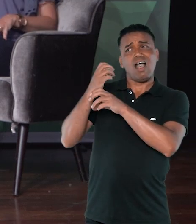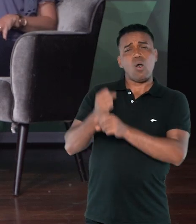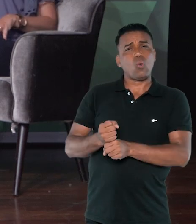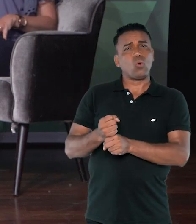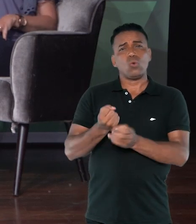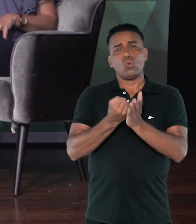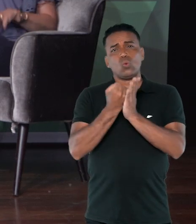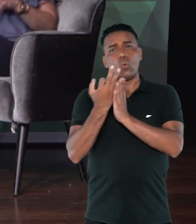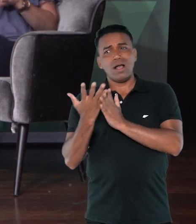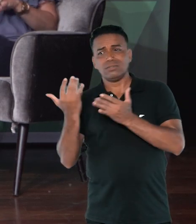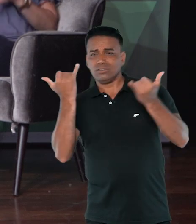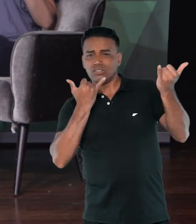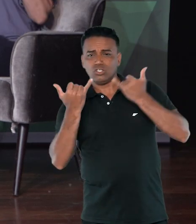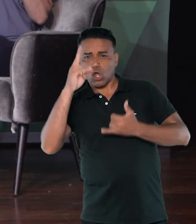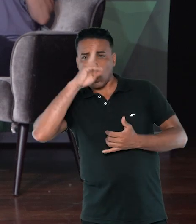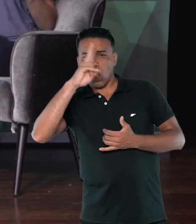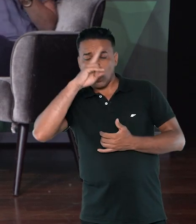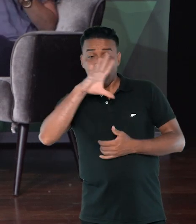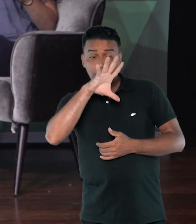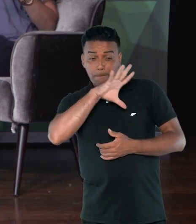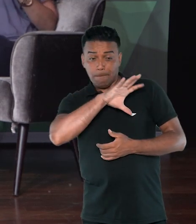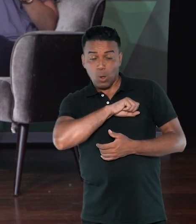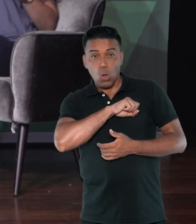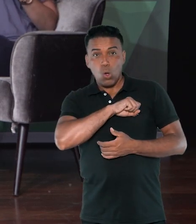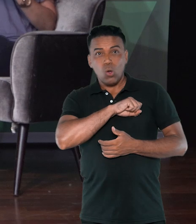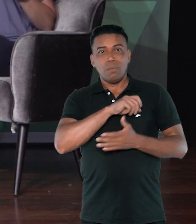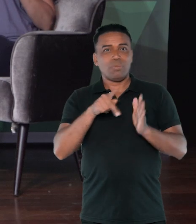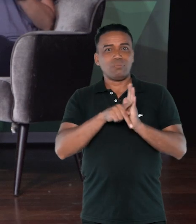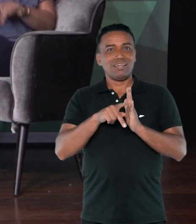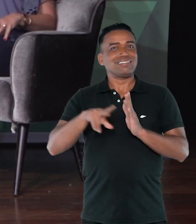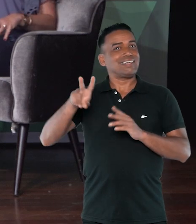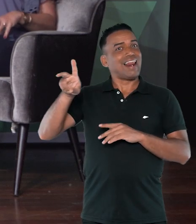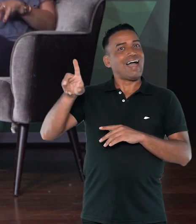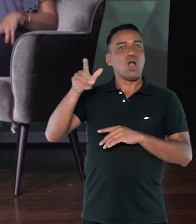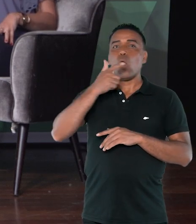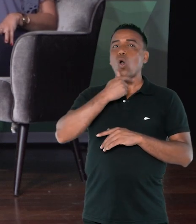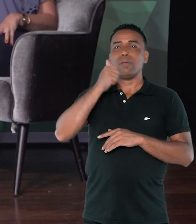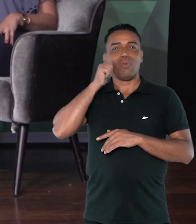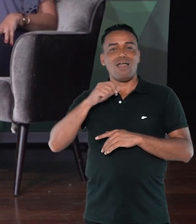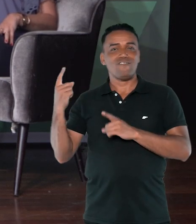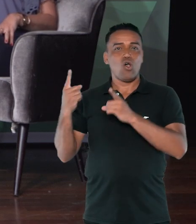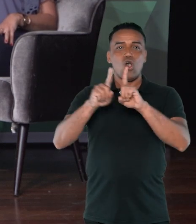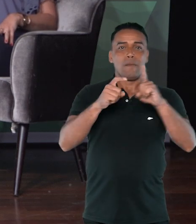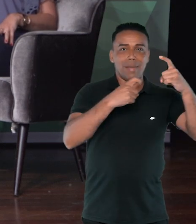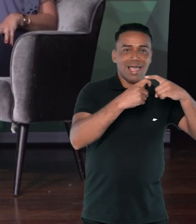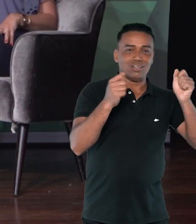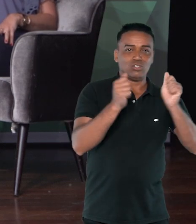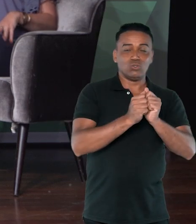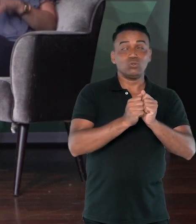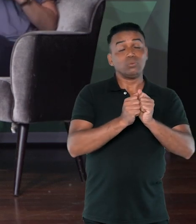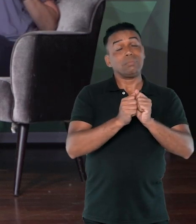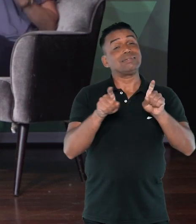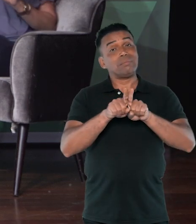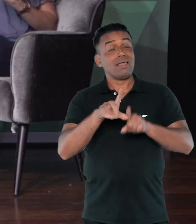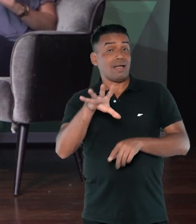com dor. E tem muito, depois que eu fui perceber isso, assim, tem muitos casos envolvendo o danado do celular.